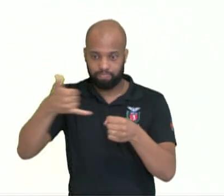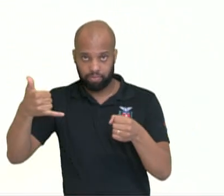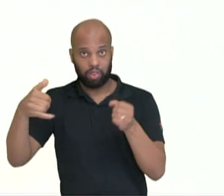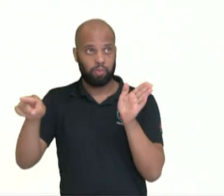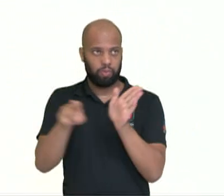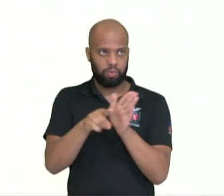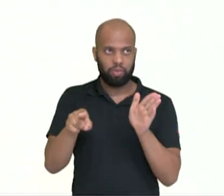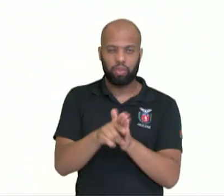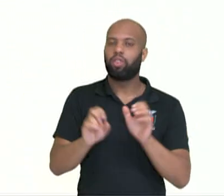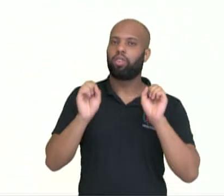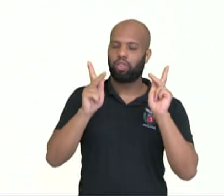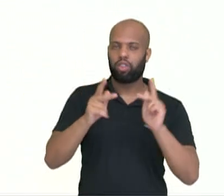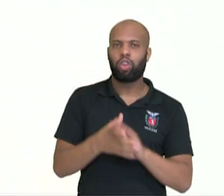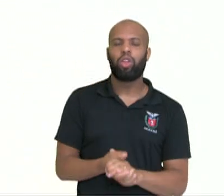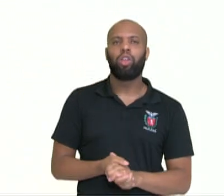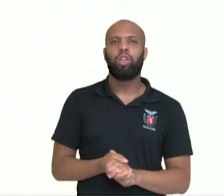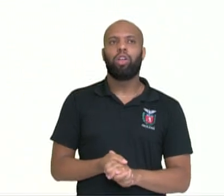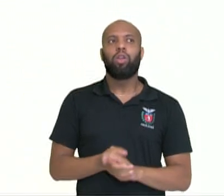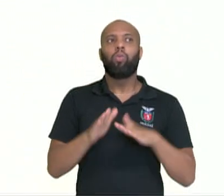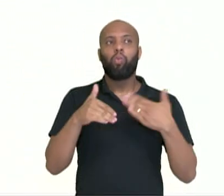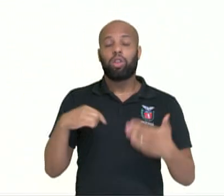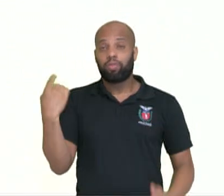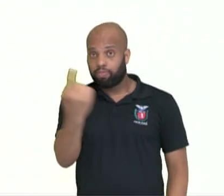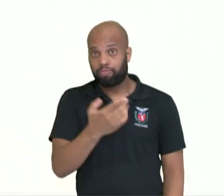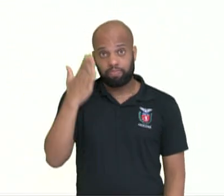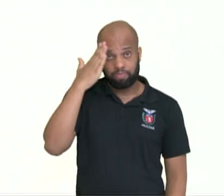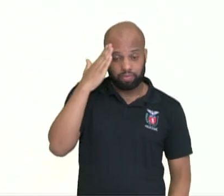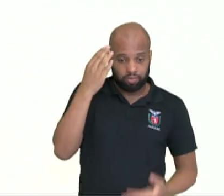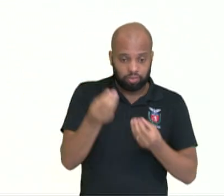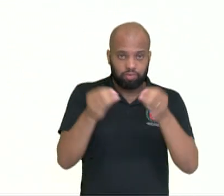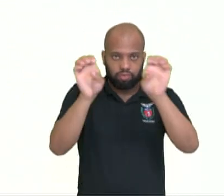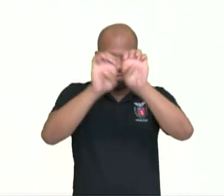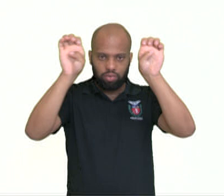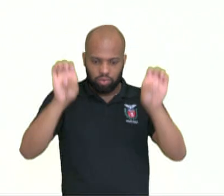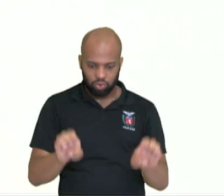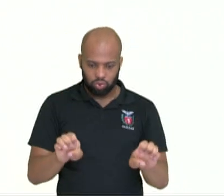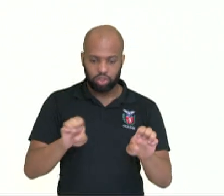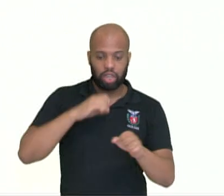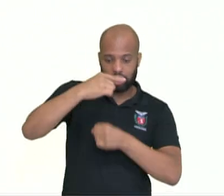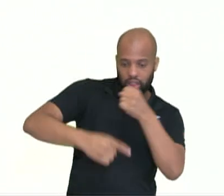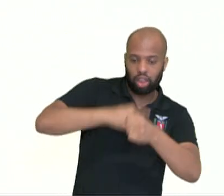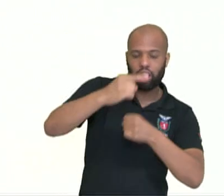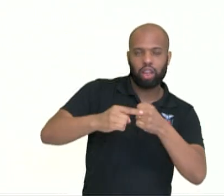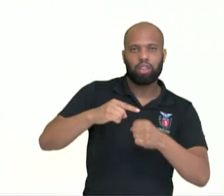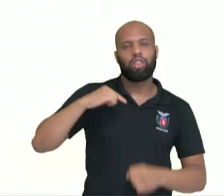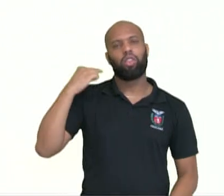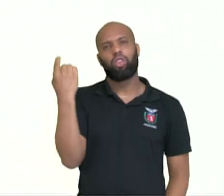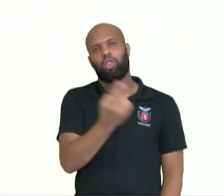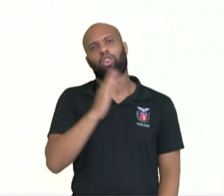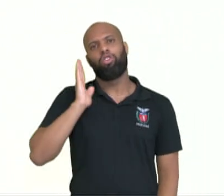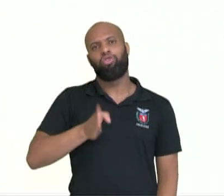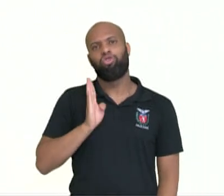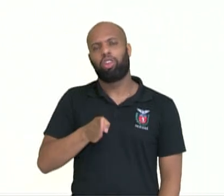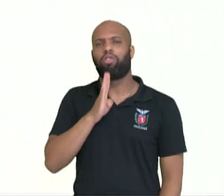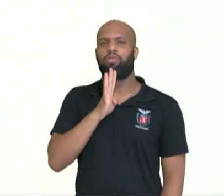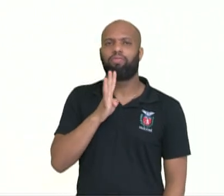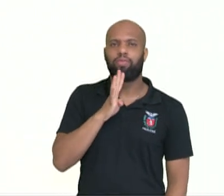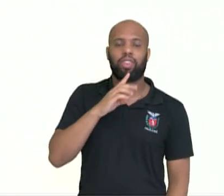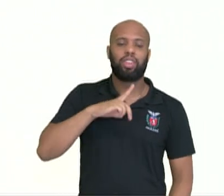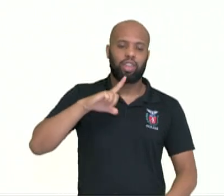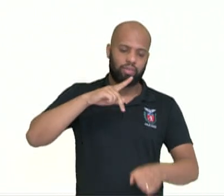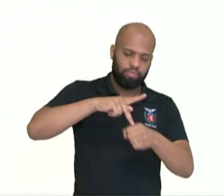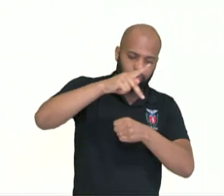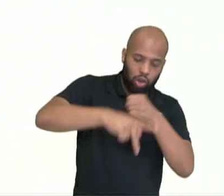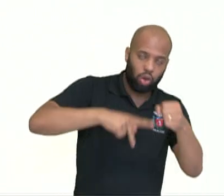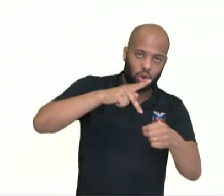negativa. Como conhecemos a estrutura atômica, né? Eu, você, a gente já conhece o átomo, sabe que o átomo tem prótons e